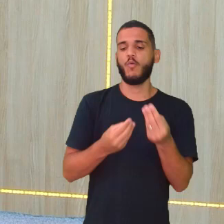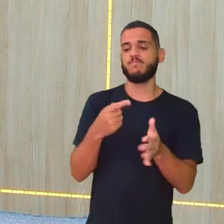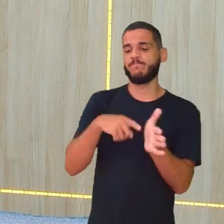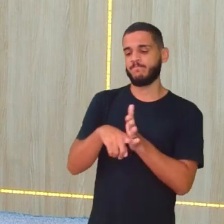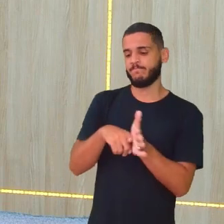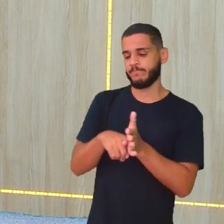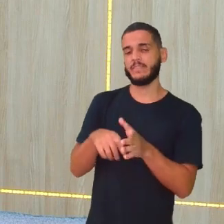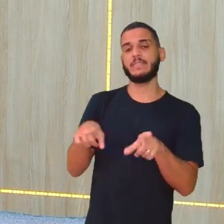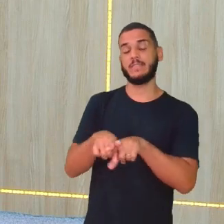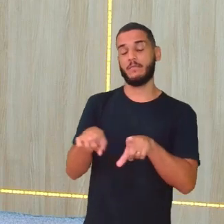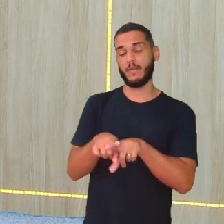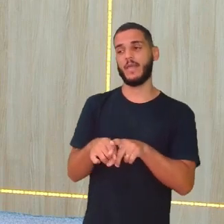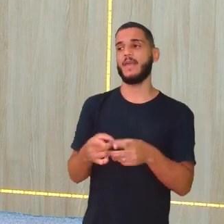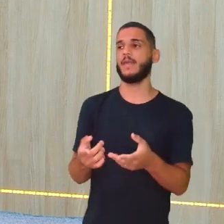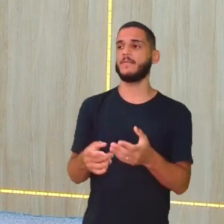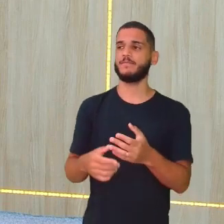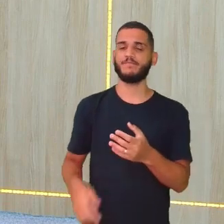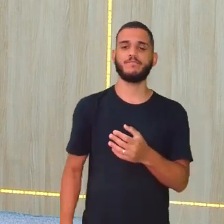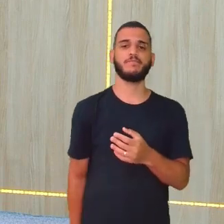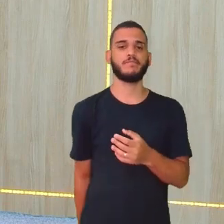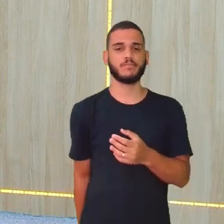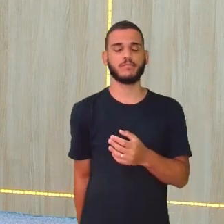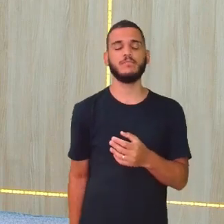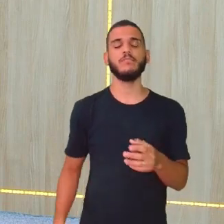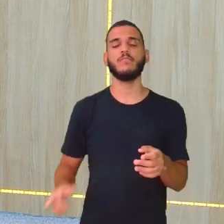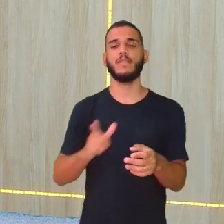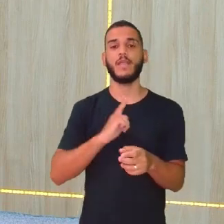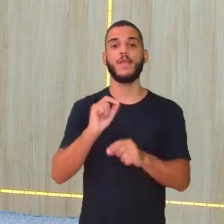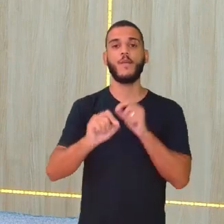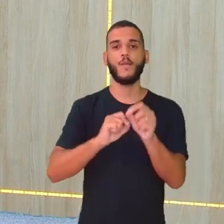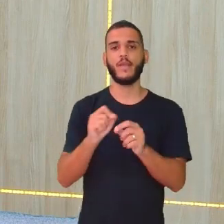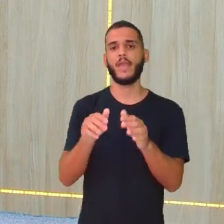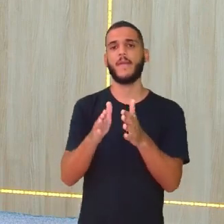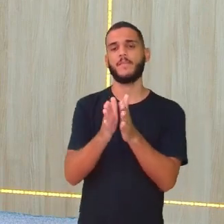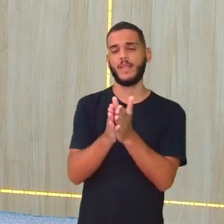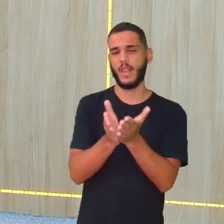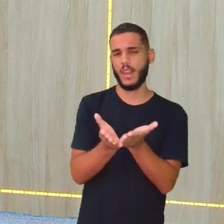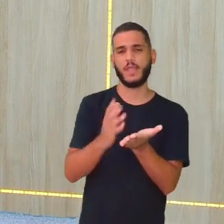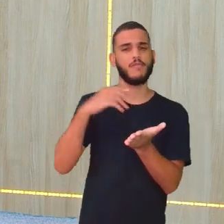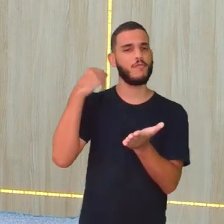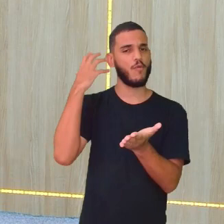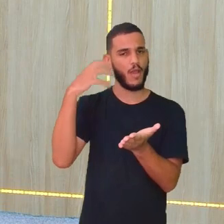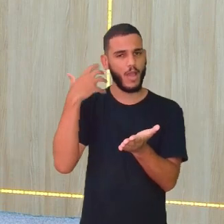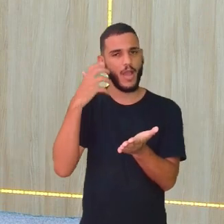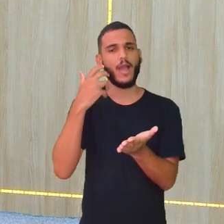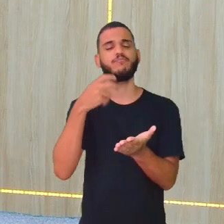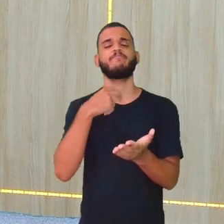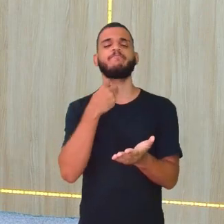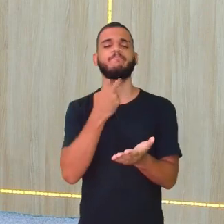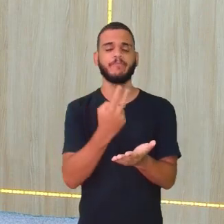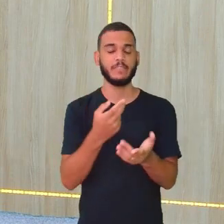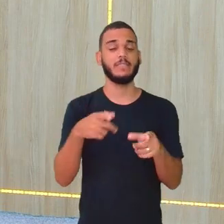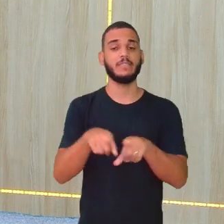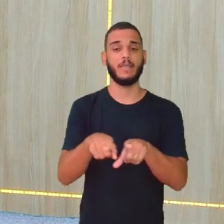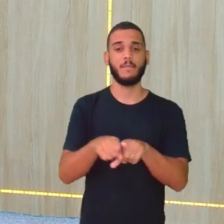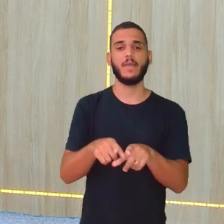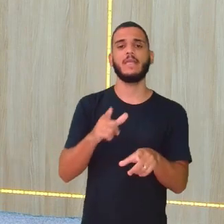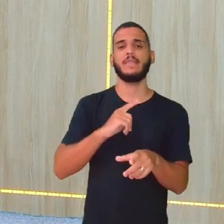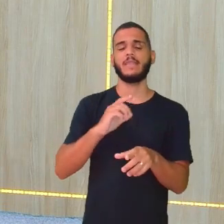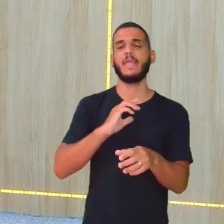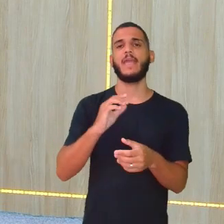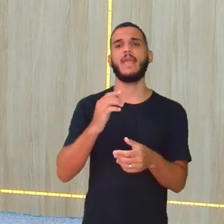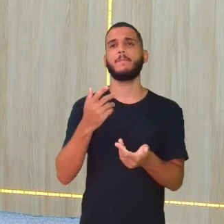apuração. Aí tem, enfim, audiobook, tem diversas categorias, né? Tem true crime, né? Que é esses podcasts de